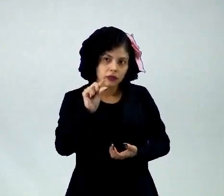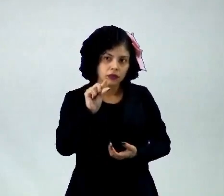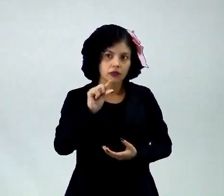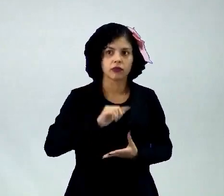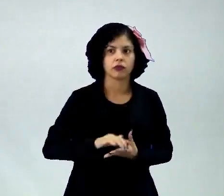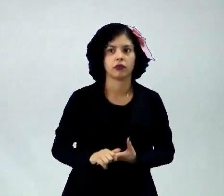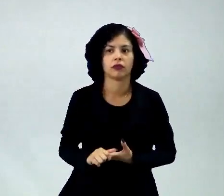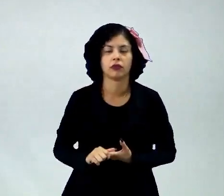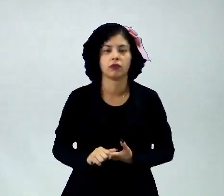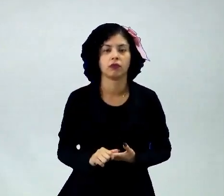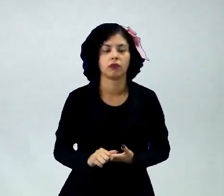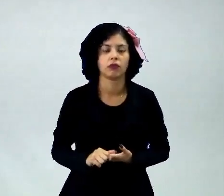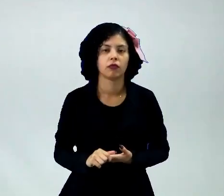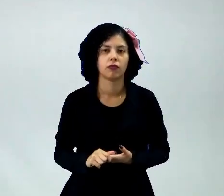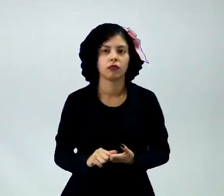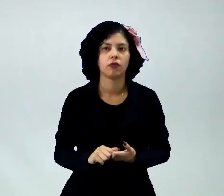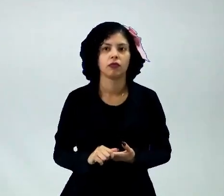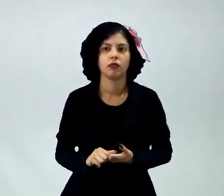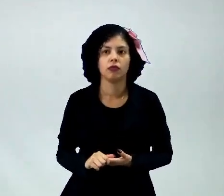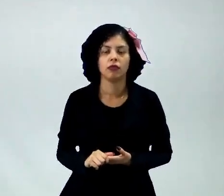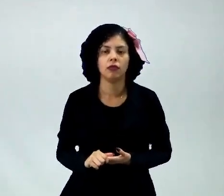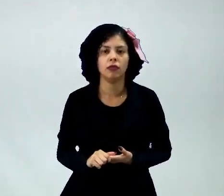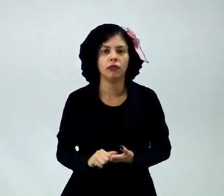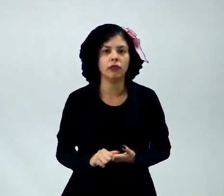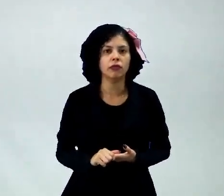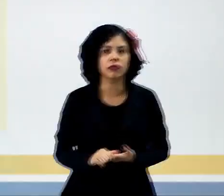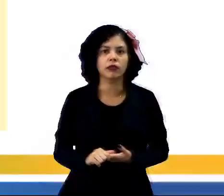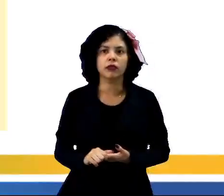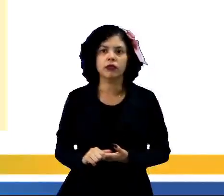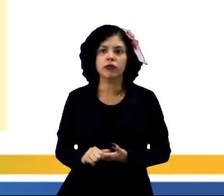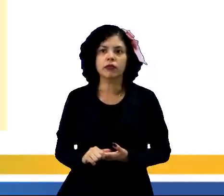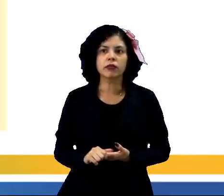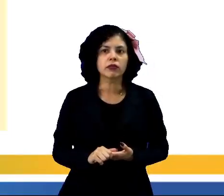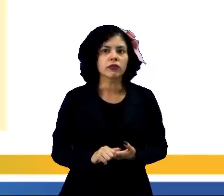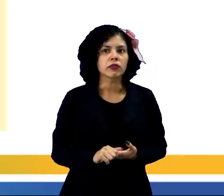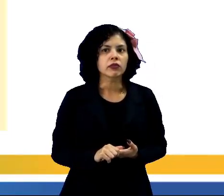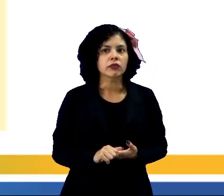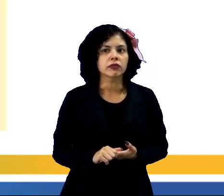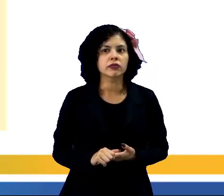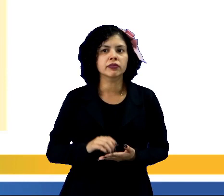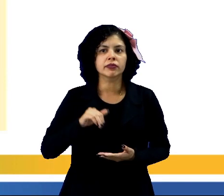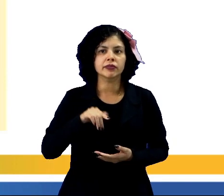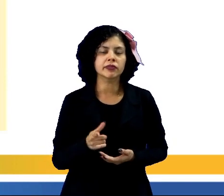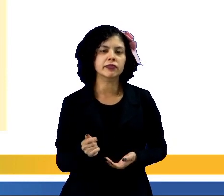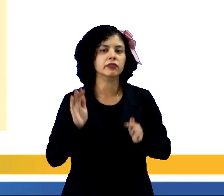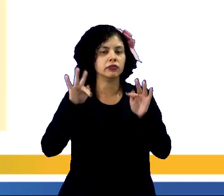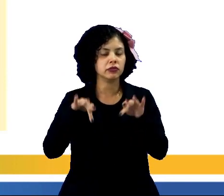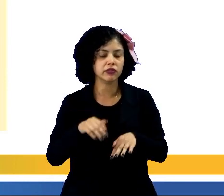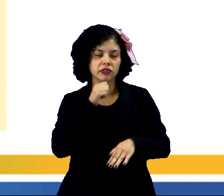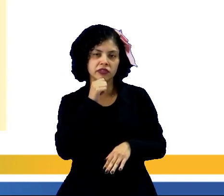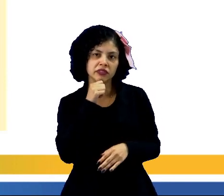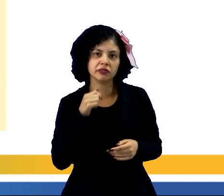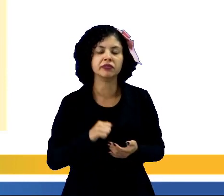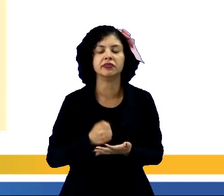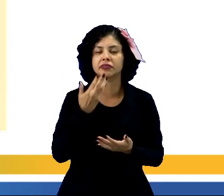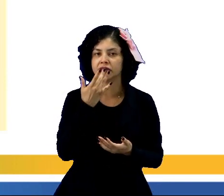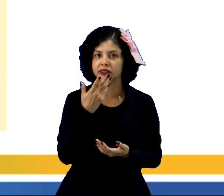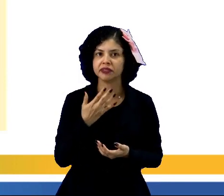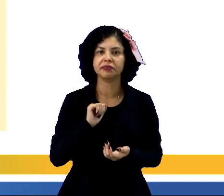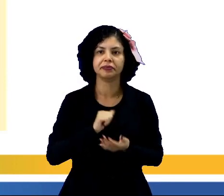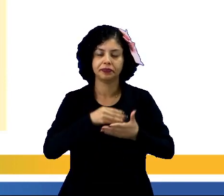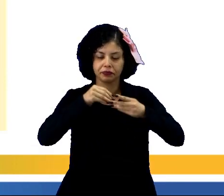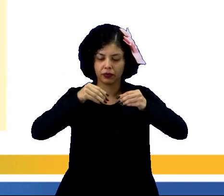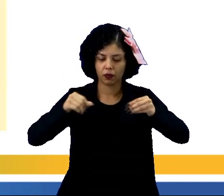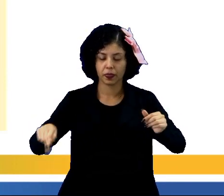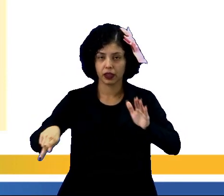característica recessiva, por isso expressa pela letra minúscula. E aí Mendel concluiu que a cor das sementes